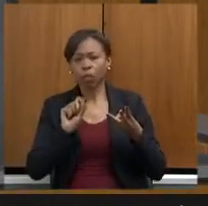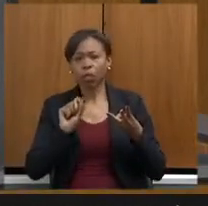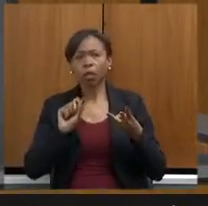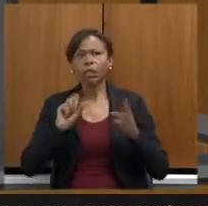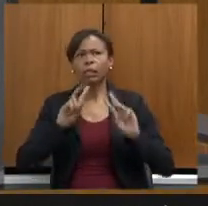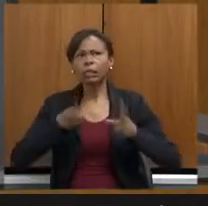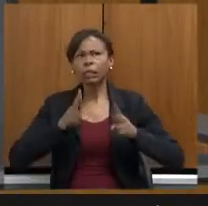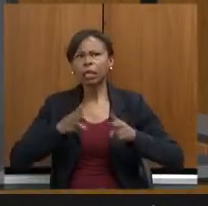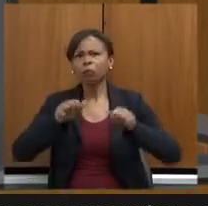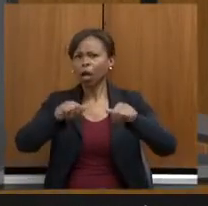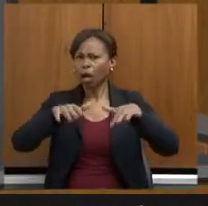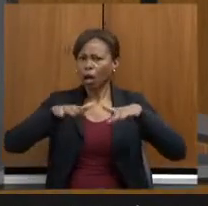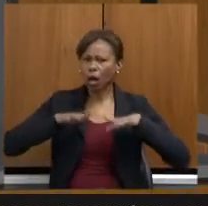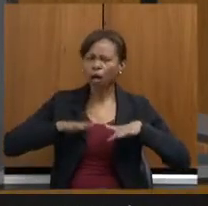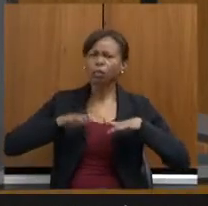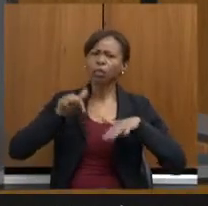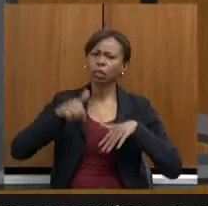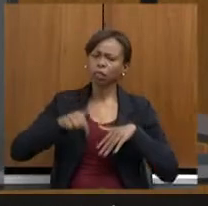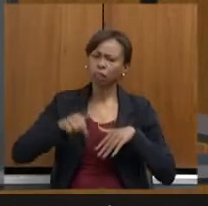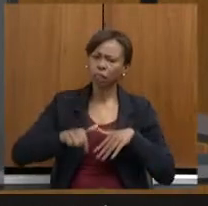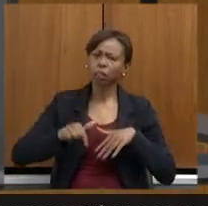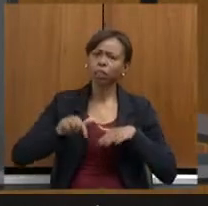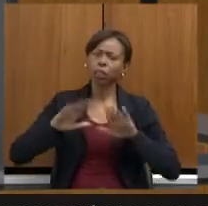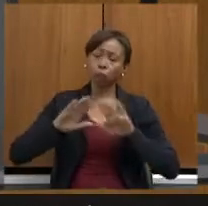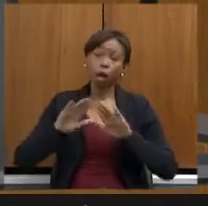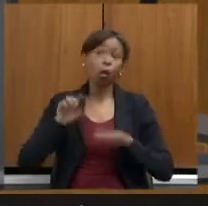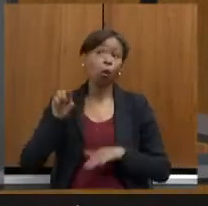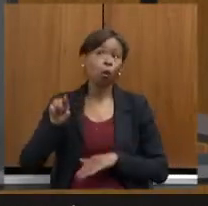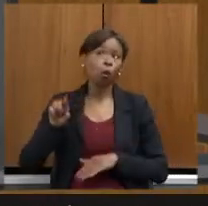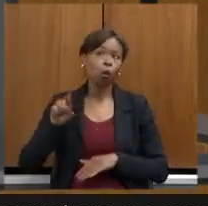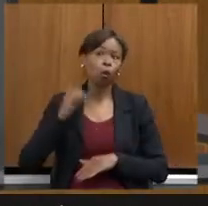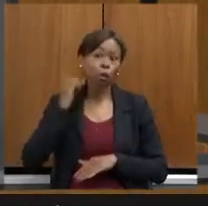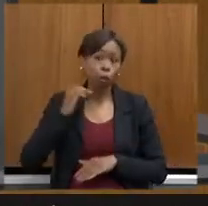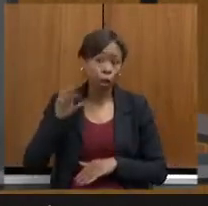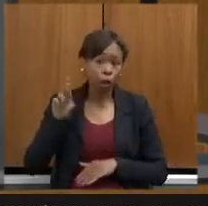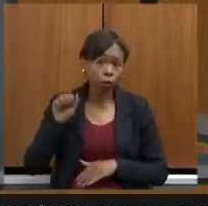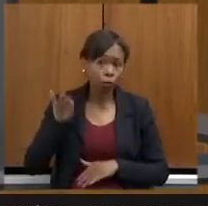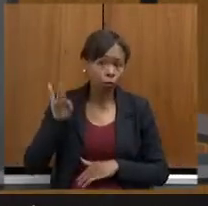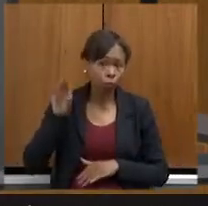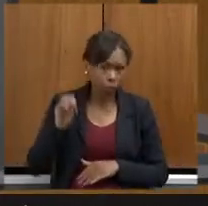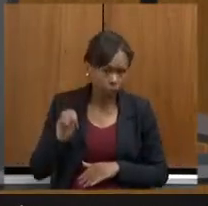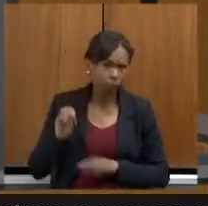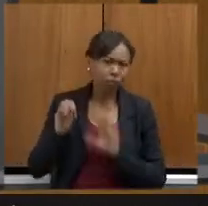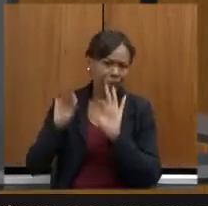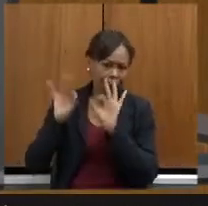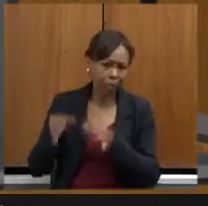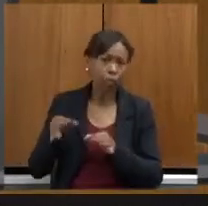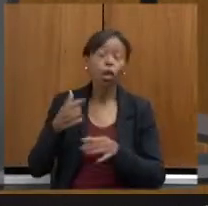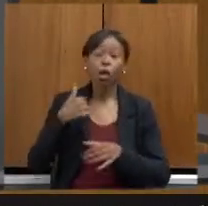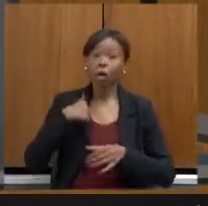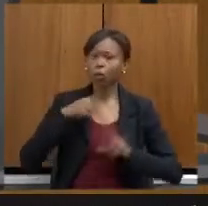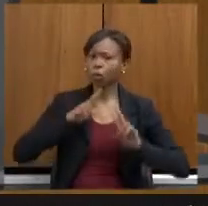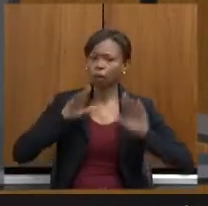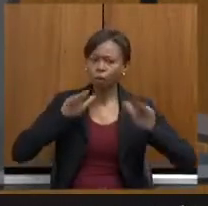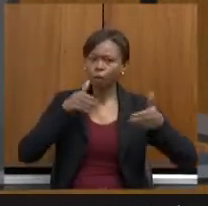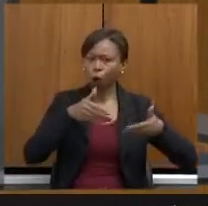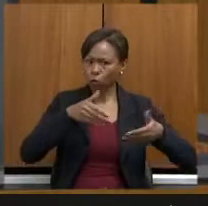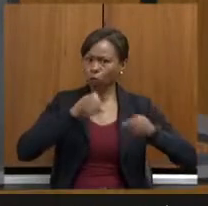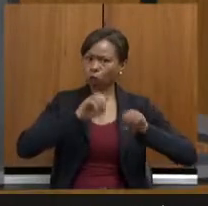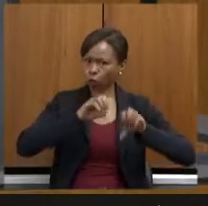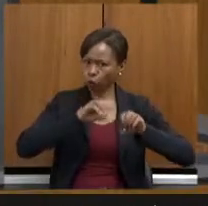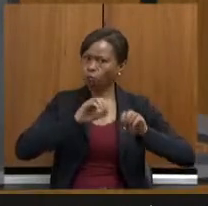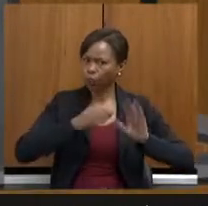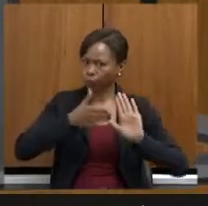Assembleia Deputado Roberto Andrade está corretíssimo eu me Dedico muita falta da educação mas como deputado estadual